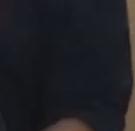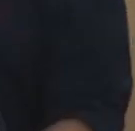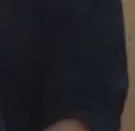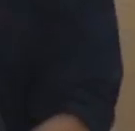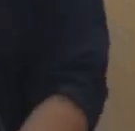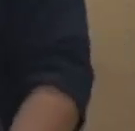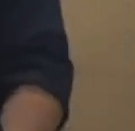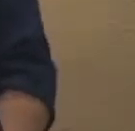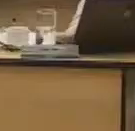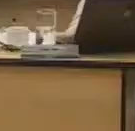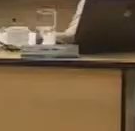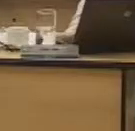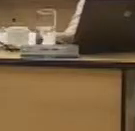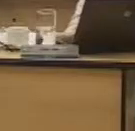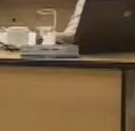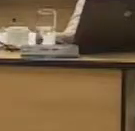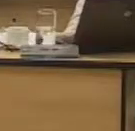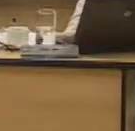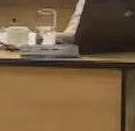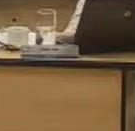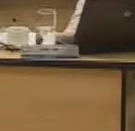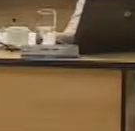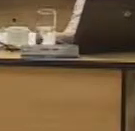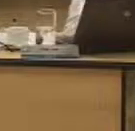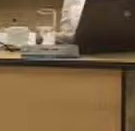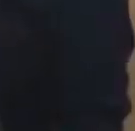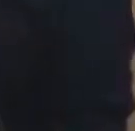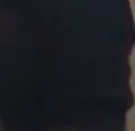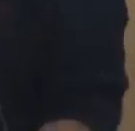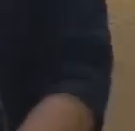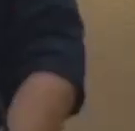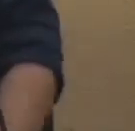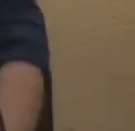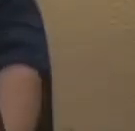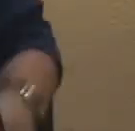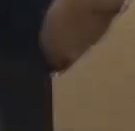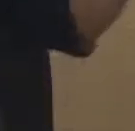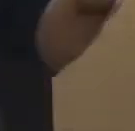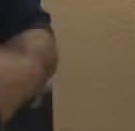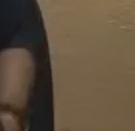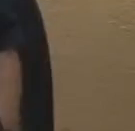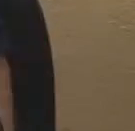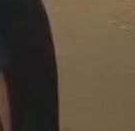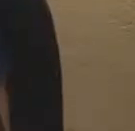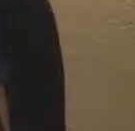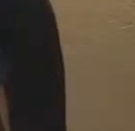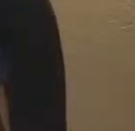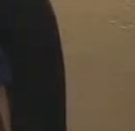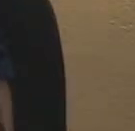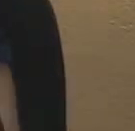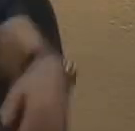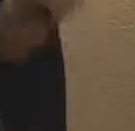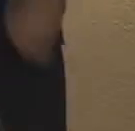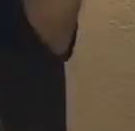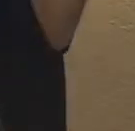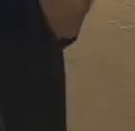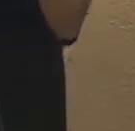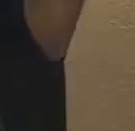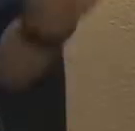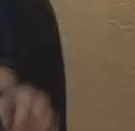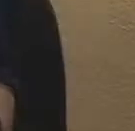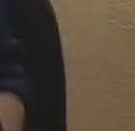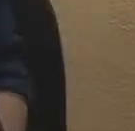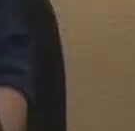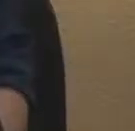da cultura. Só uma parte, não, vereador Farid. Luizinho, por favor. A gente